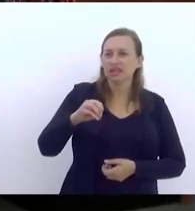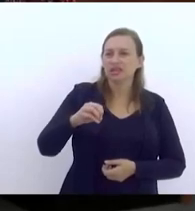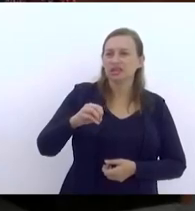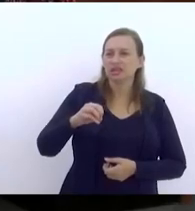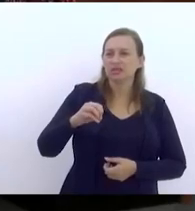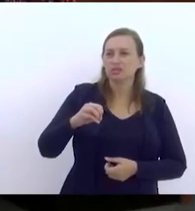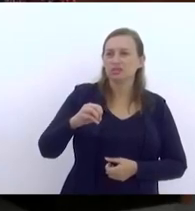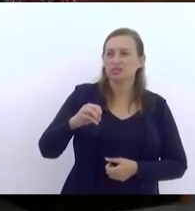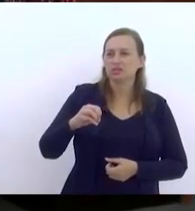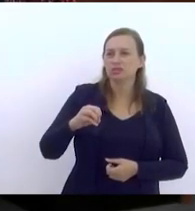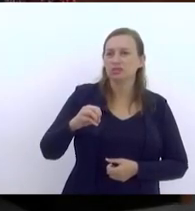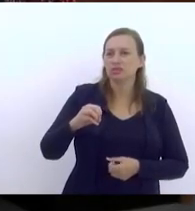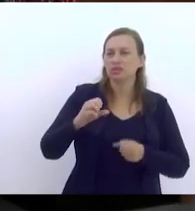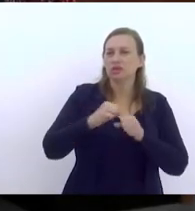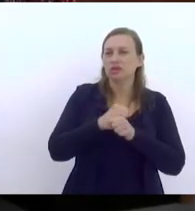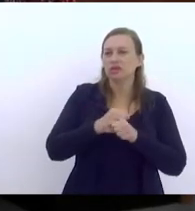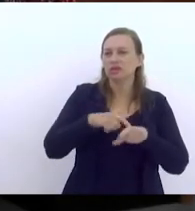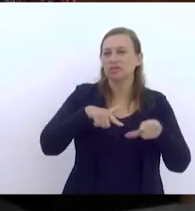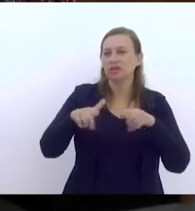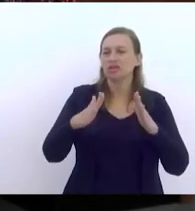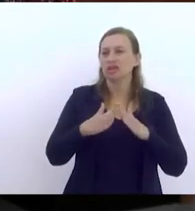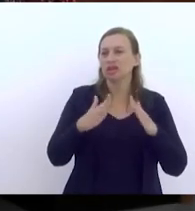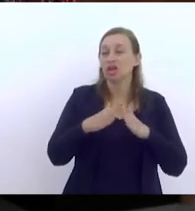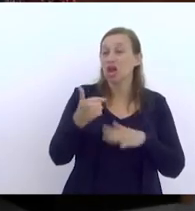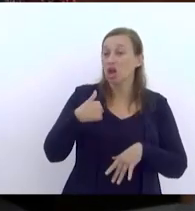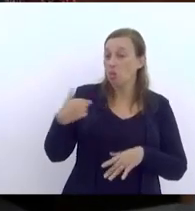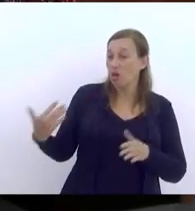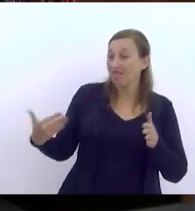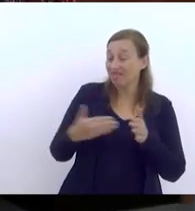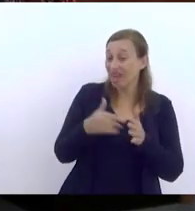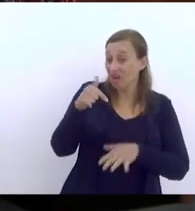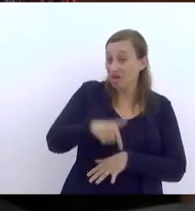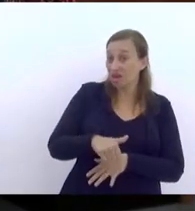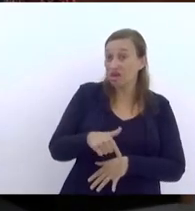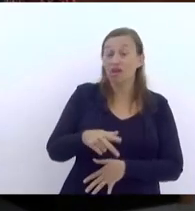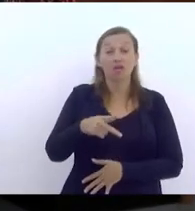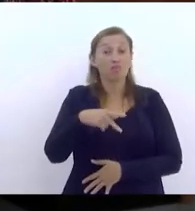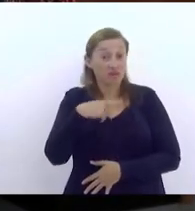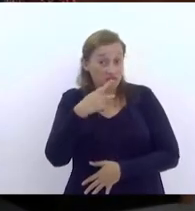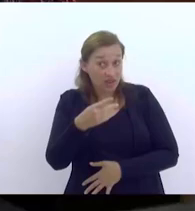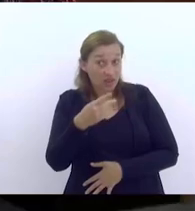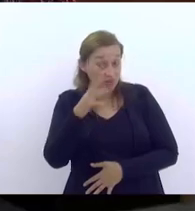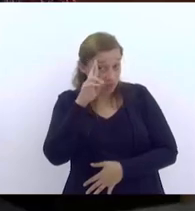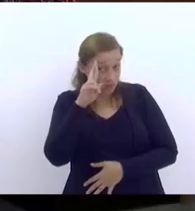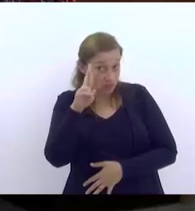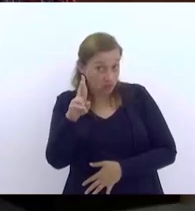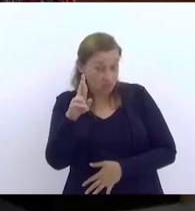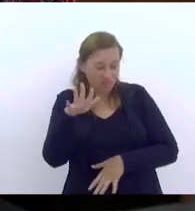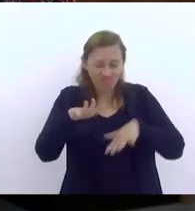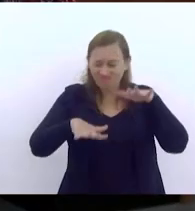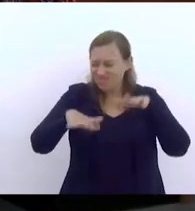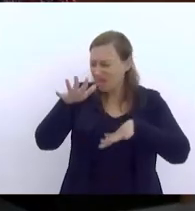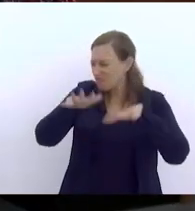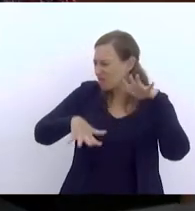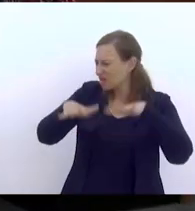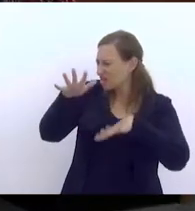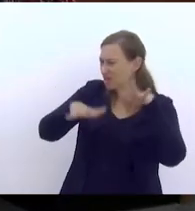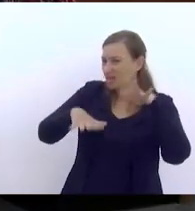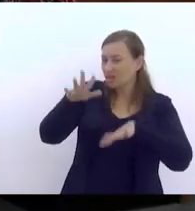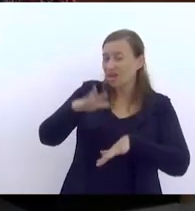casa, eu fiquei aqui até agora para te dizer que, independente